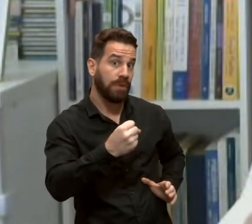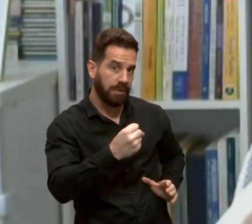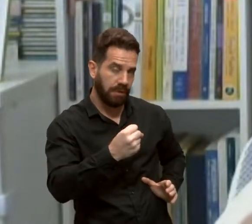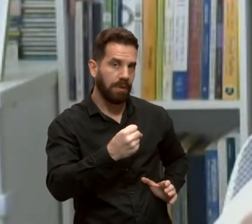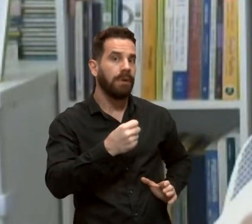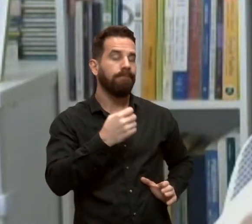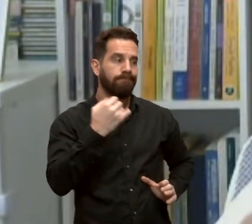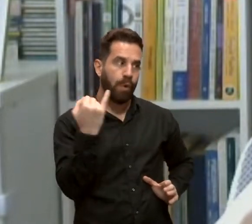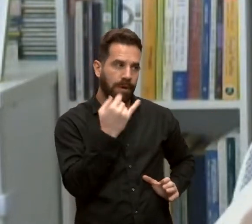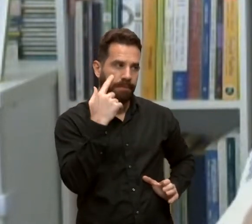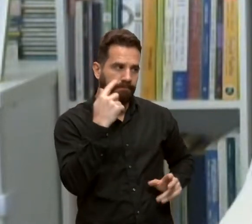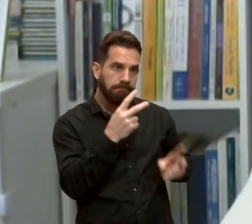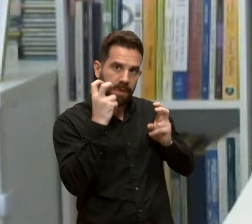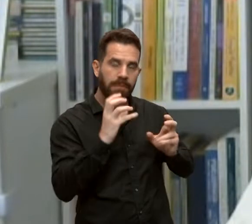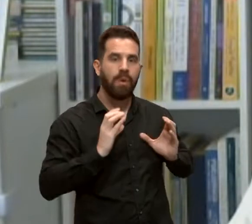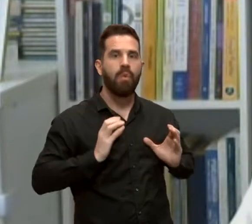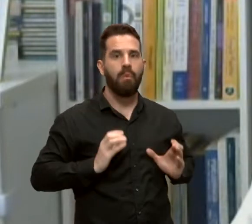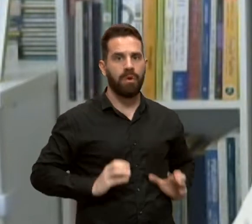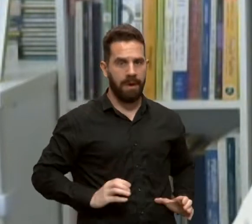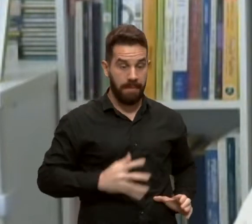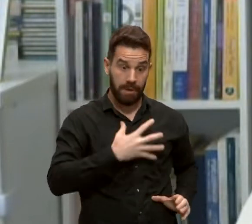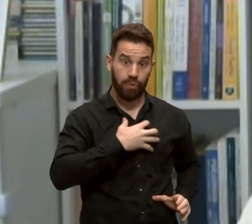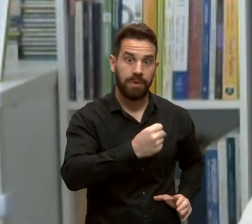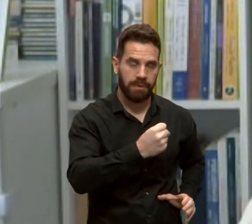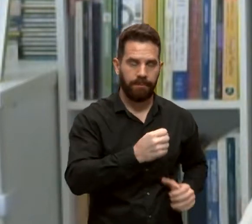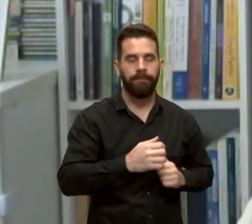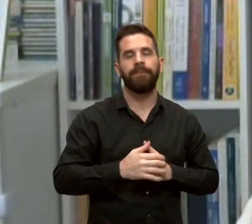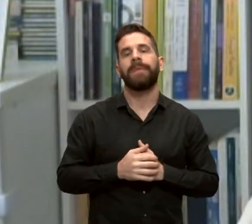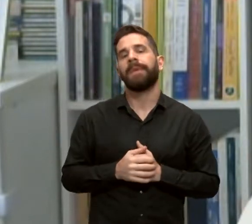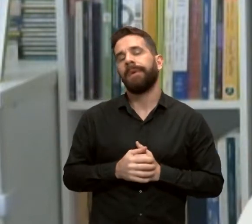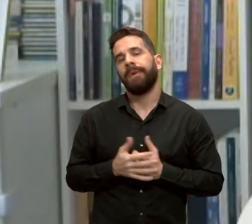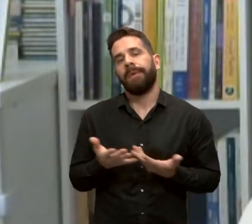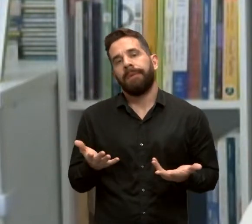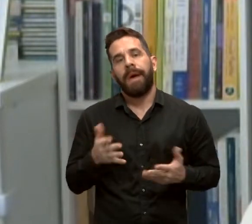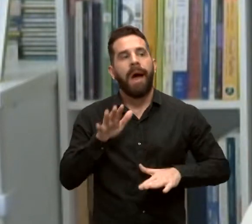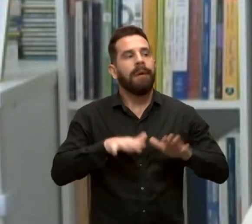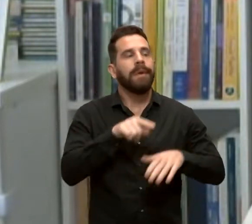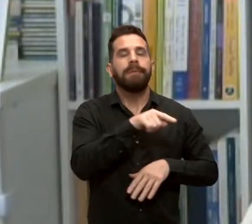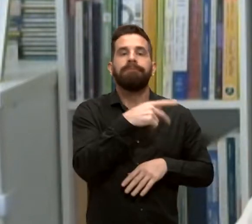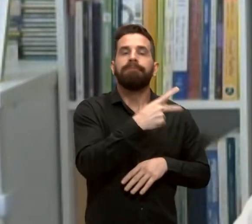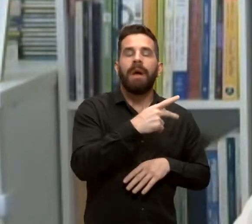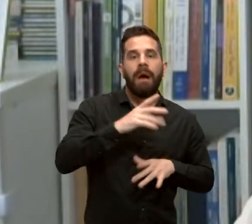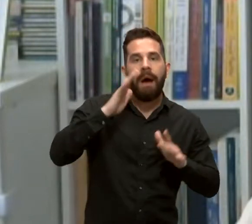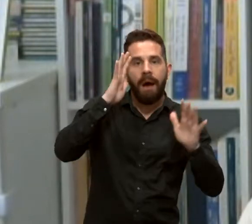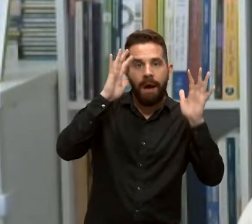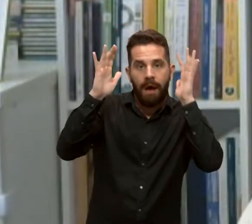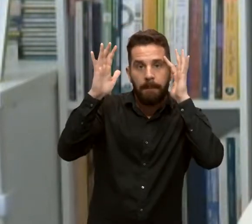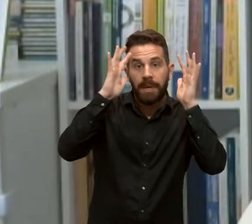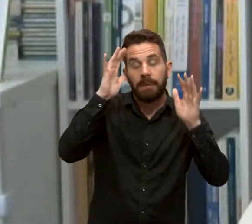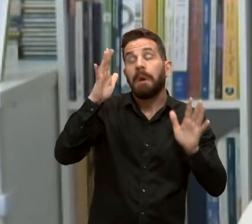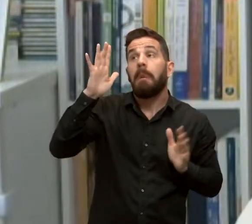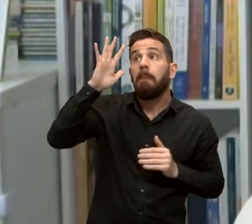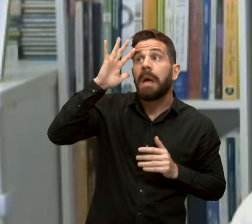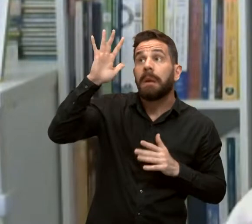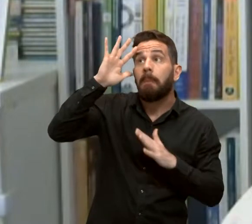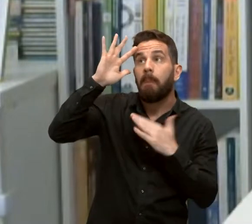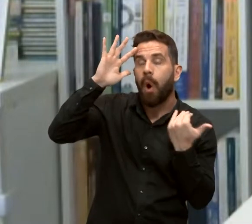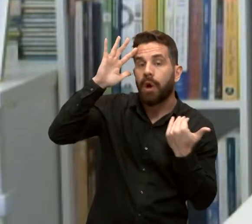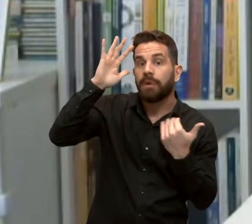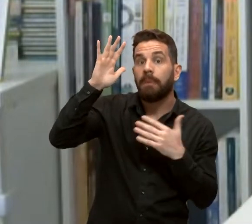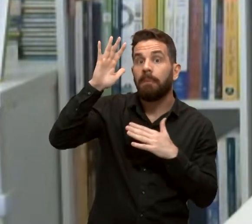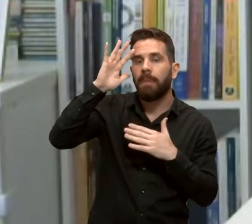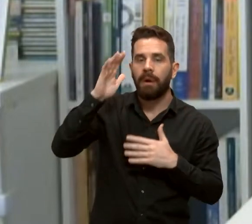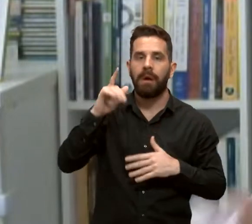comportamento suicida, que vai desde a ideação, ou seja, os pensamentos de morte, passa pelo plano, pela